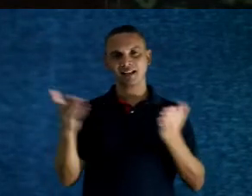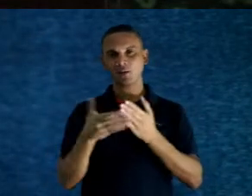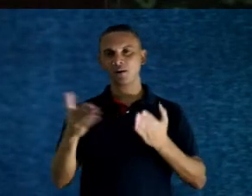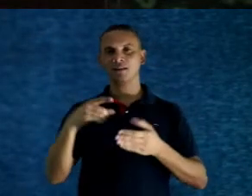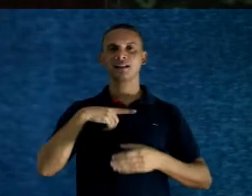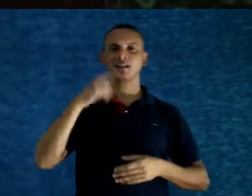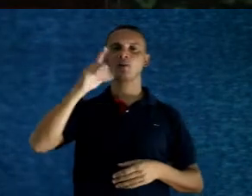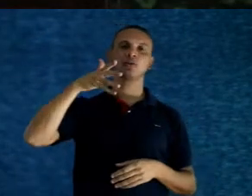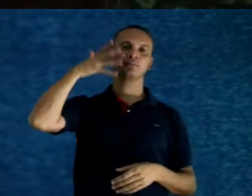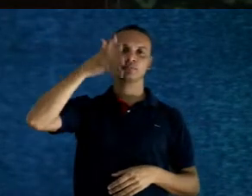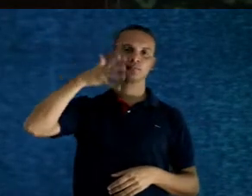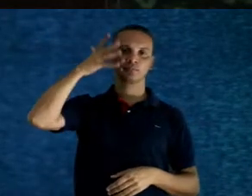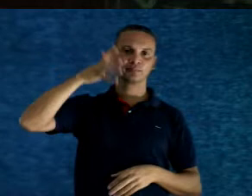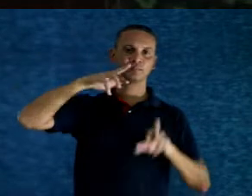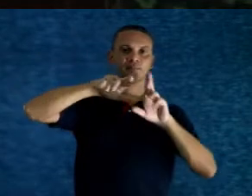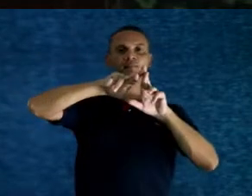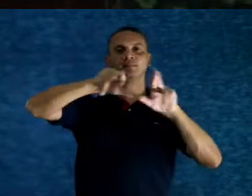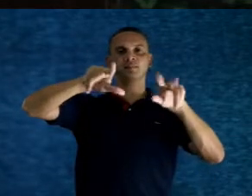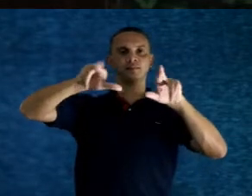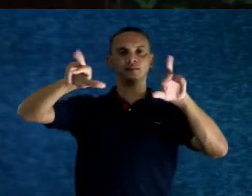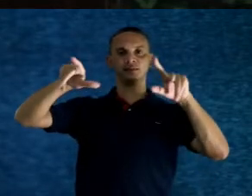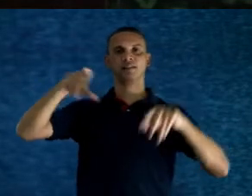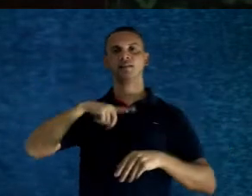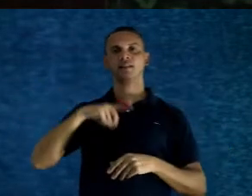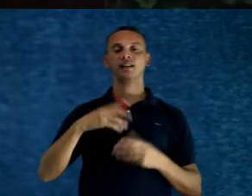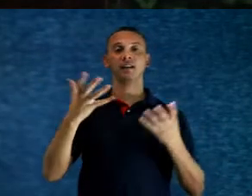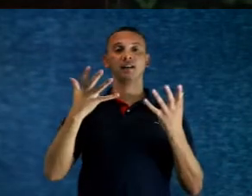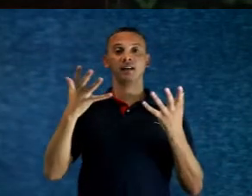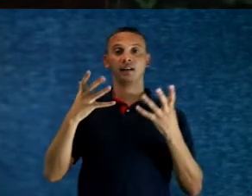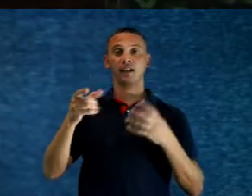faremos também outras sessões que eu espero